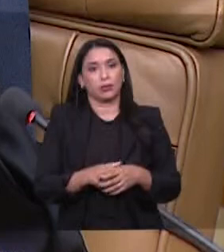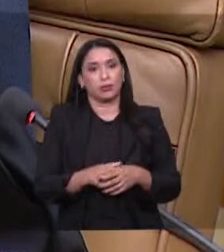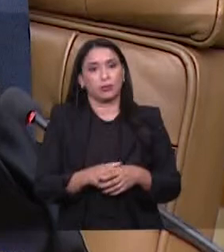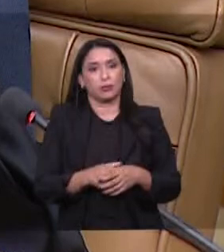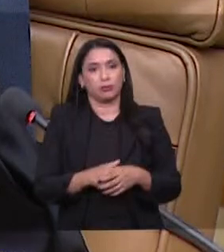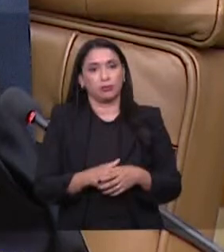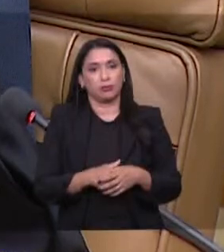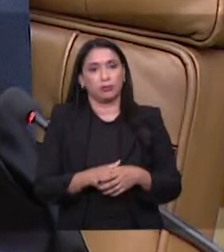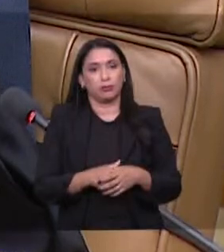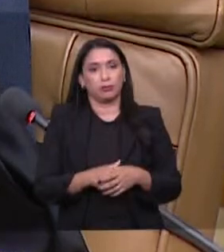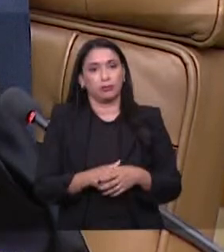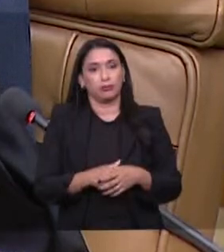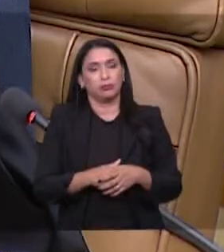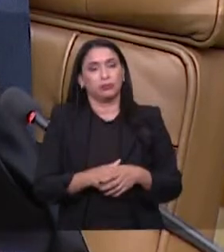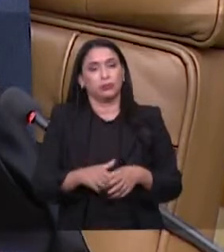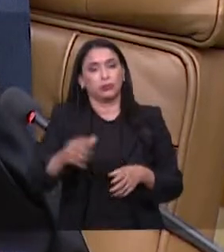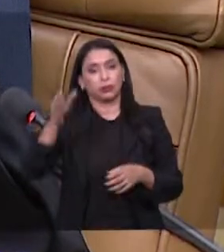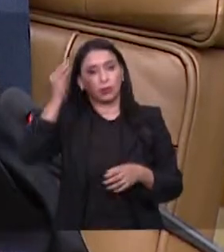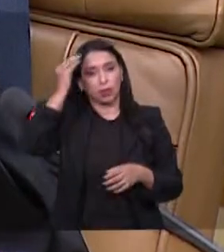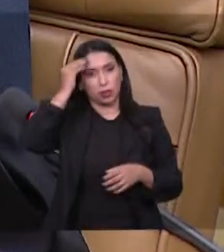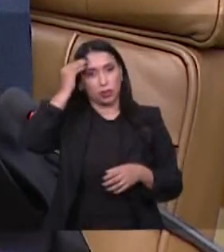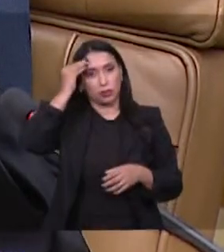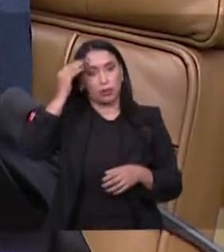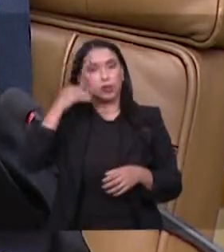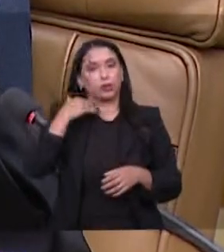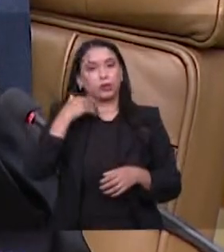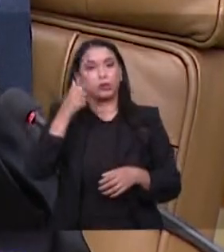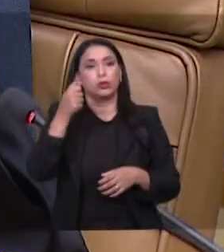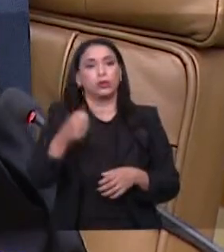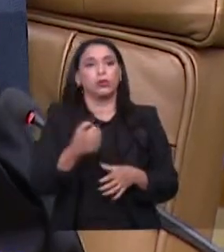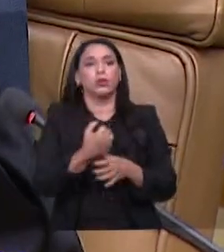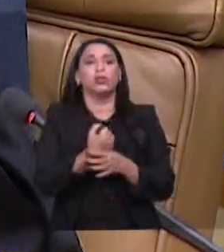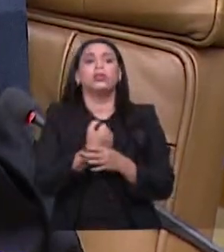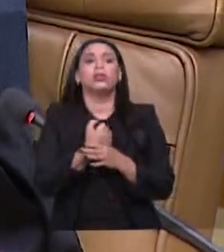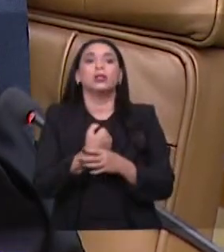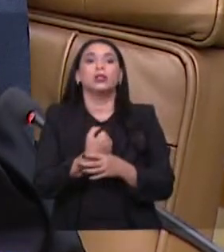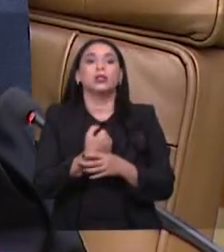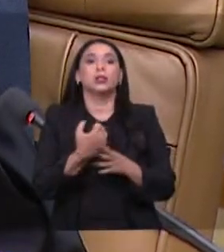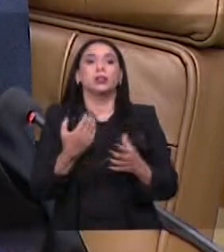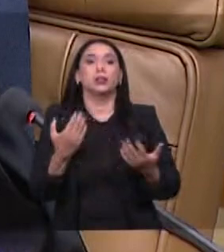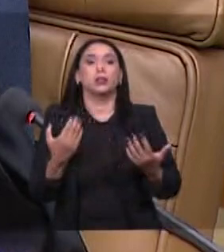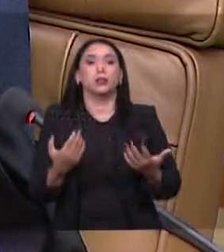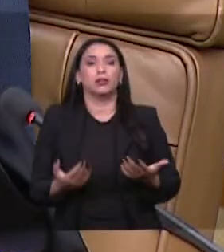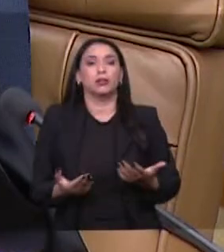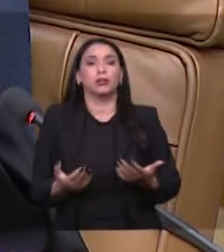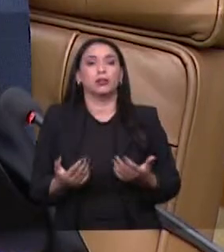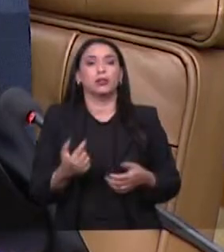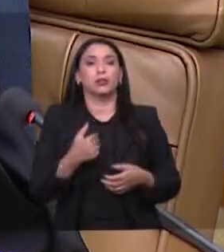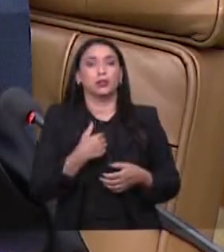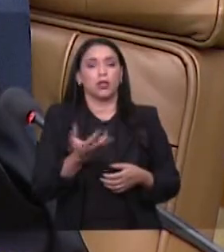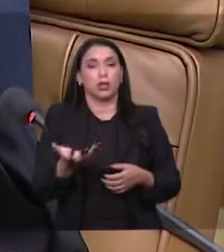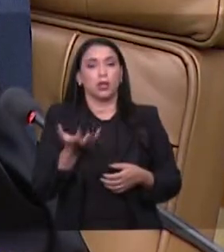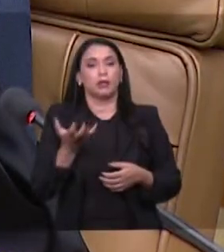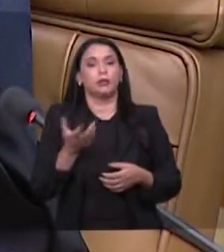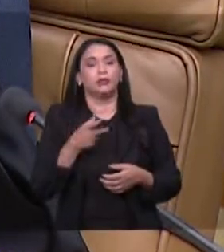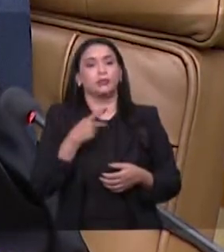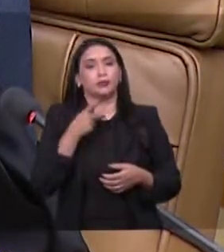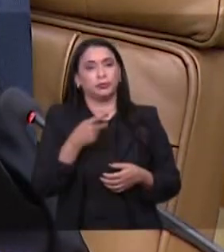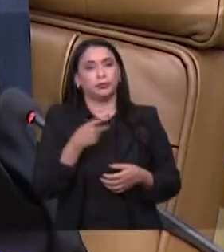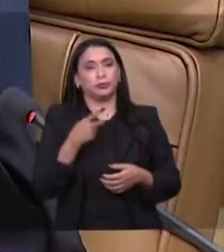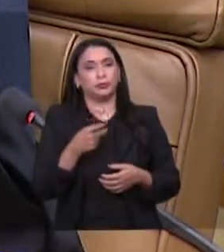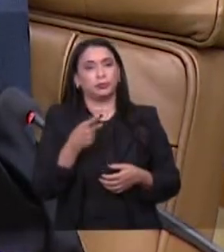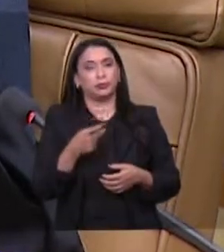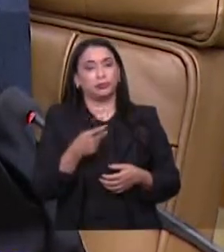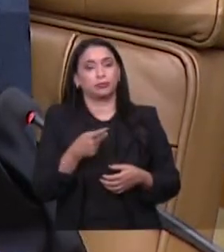na compreensão do juiz de garantias. Por isso, eu gostaria mais uma vez de enaltecer